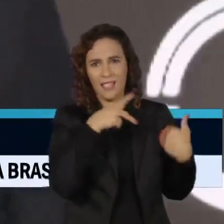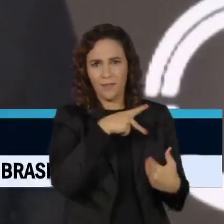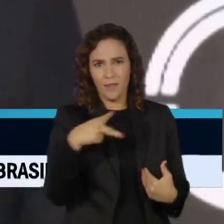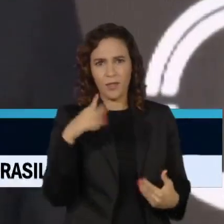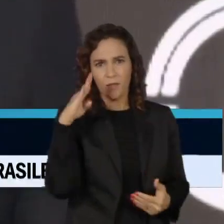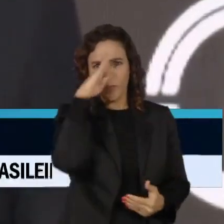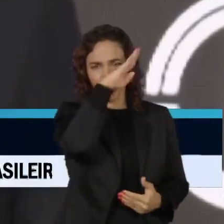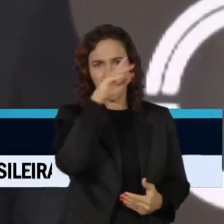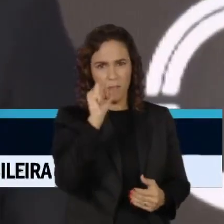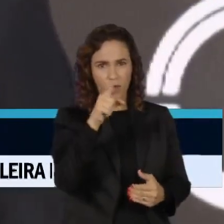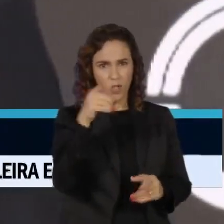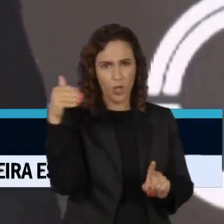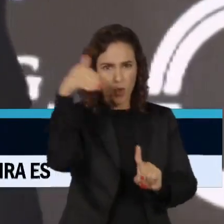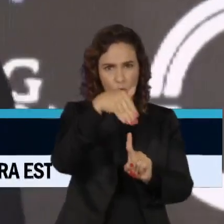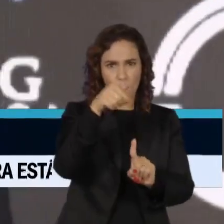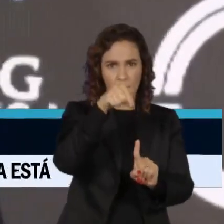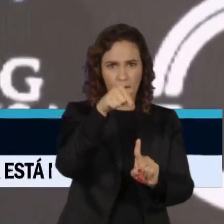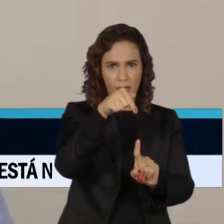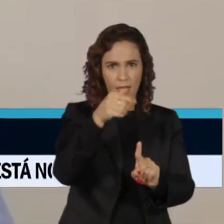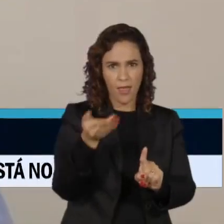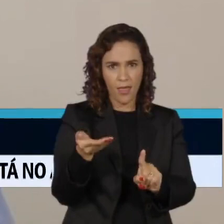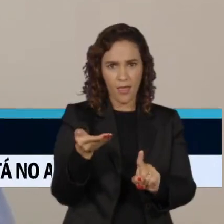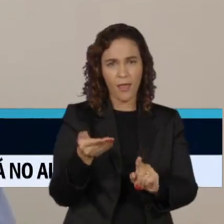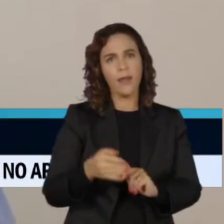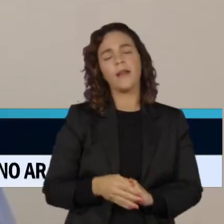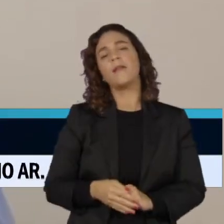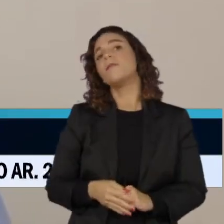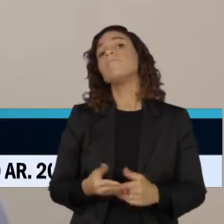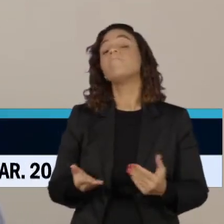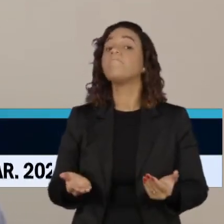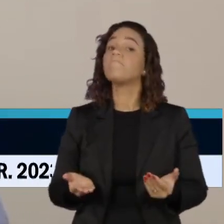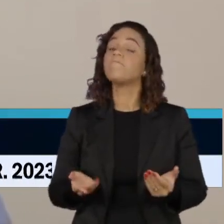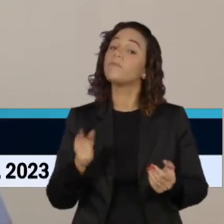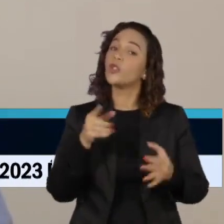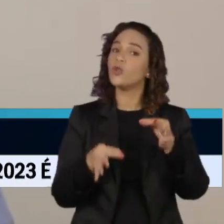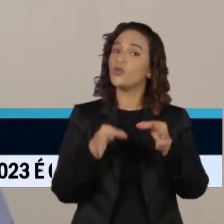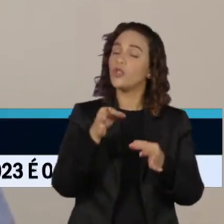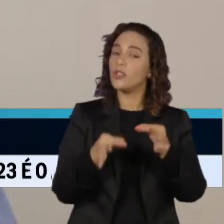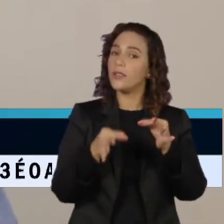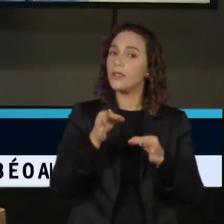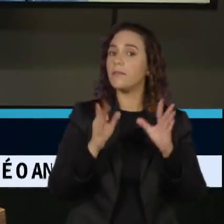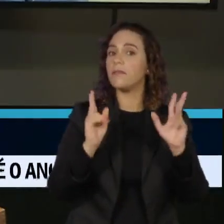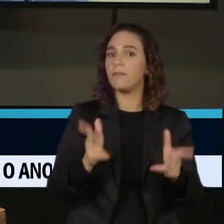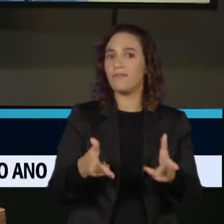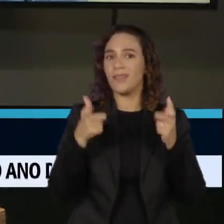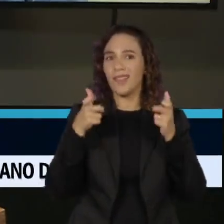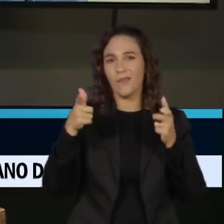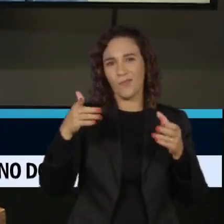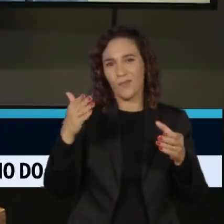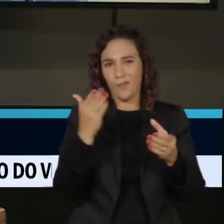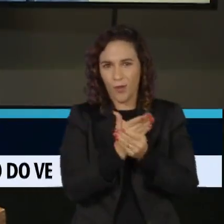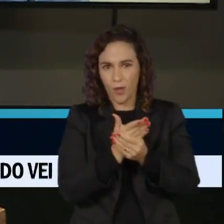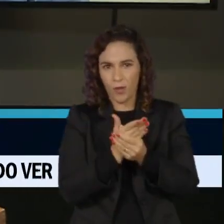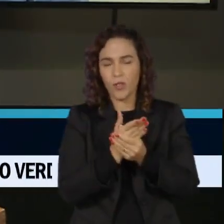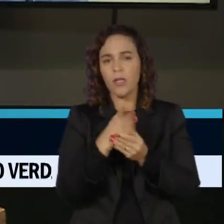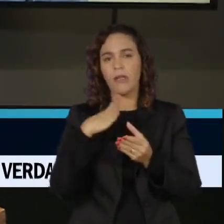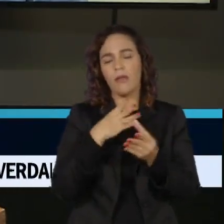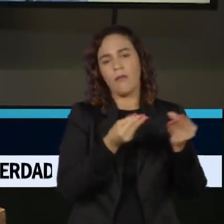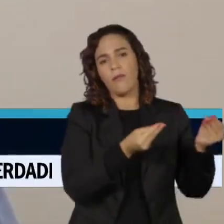Bolsonaro de alguma forma por esses ataques? O que a gente vê na Justiça, no processo que está sendo